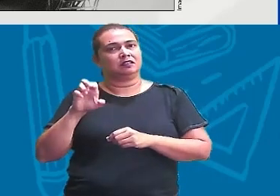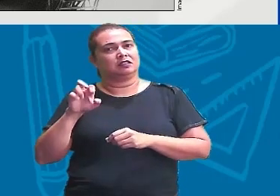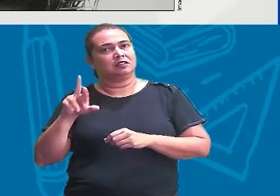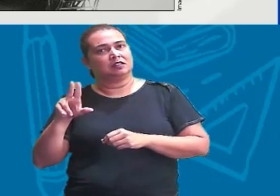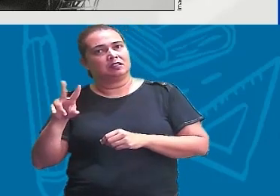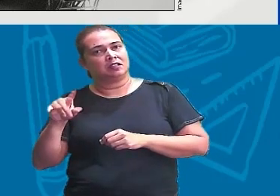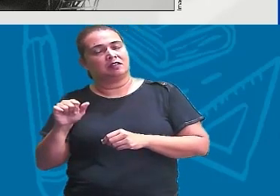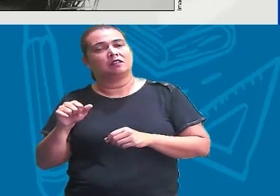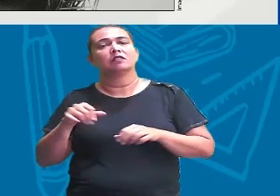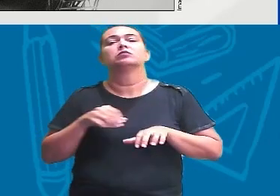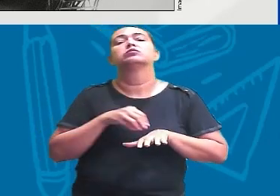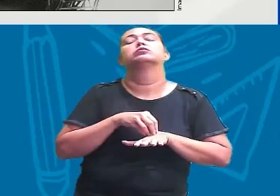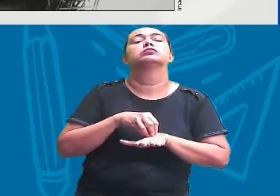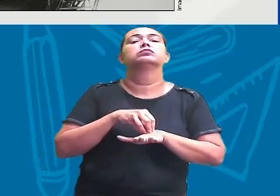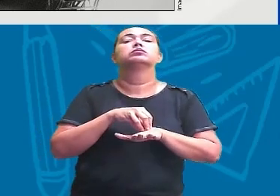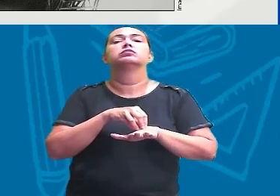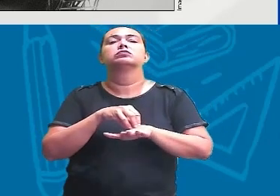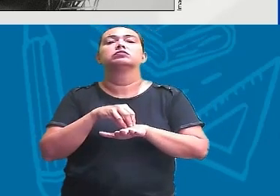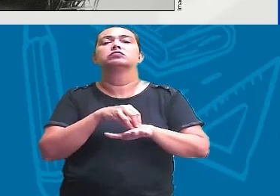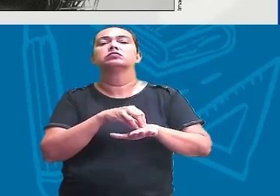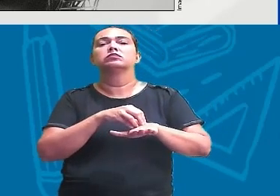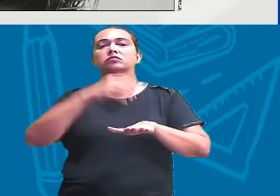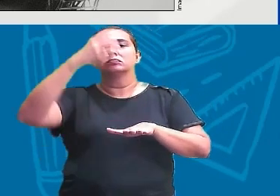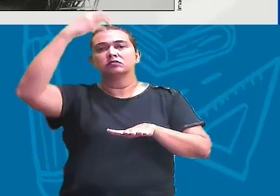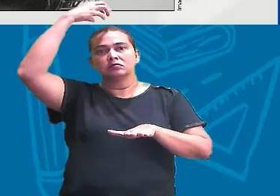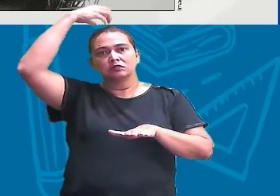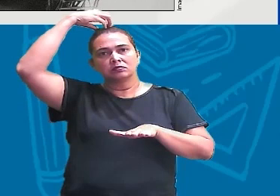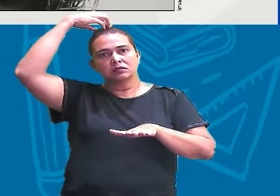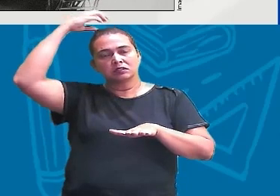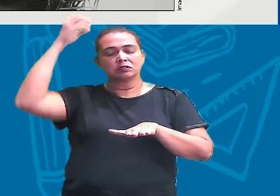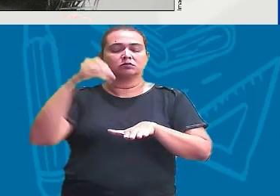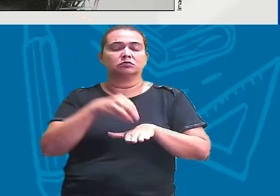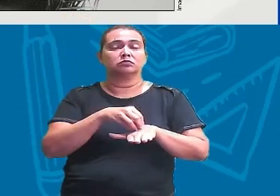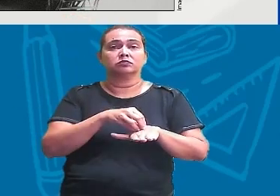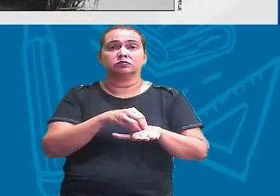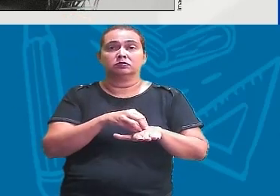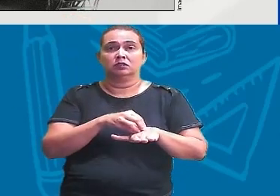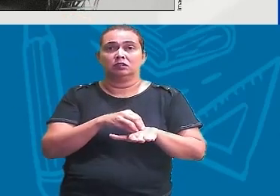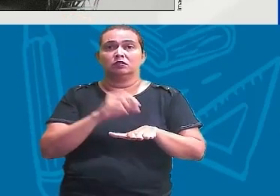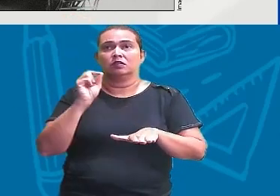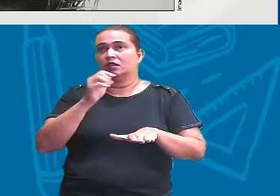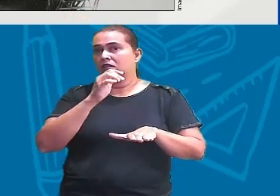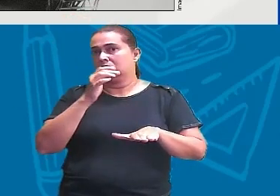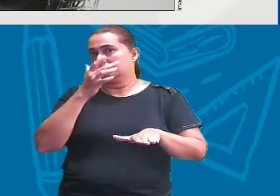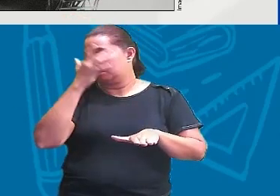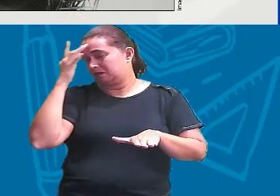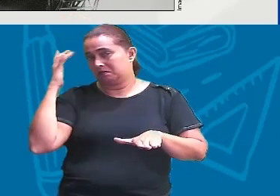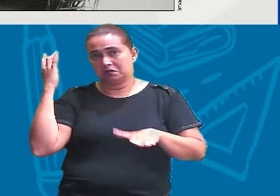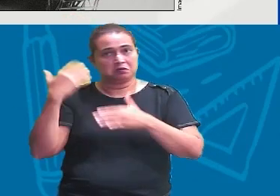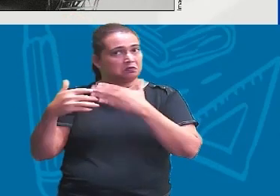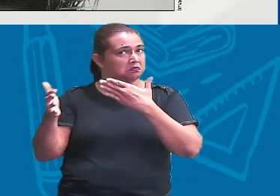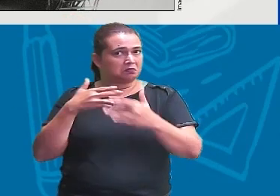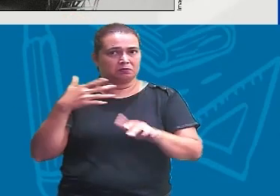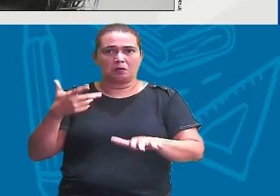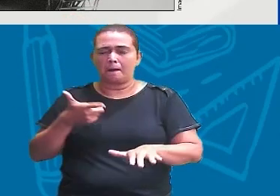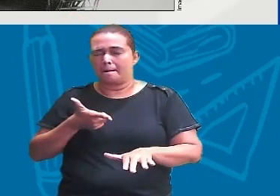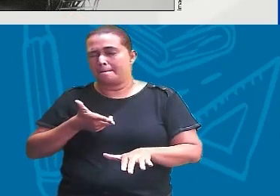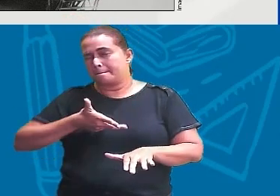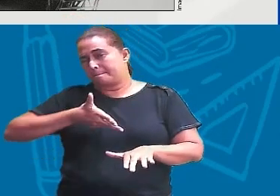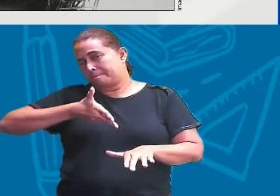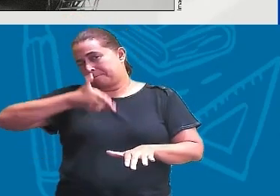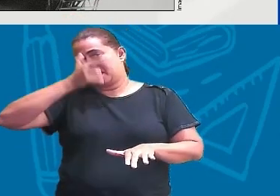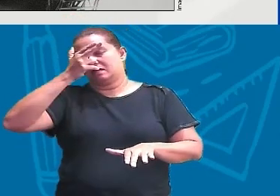durante o trajeto, esse príncipe ele é assassinado com um tiro no peito. Tá? Quando isso ocorre,